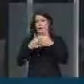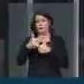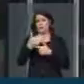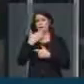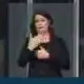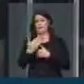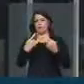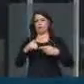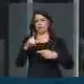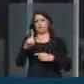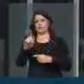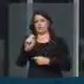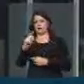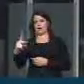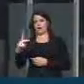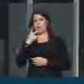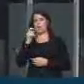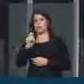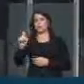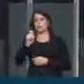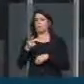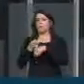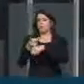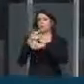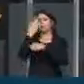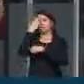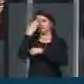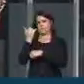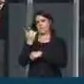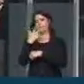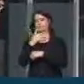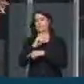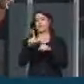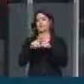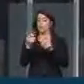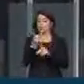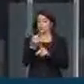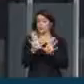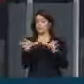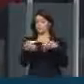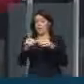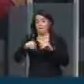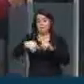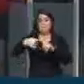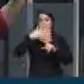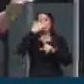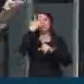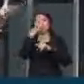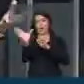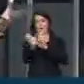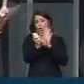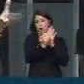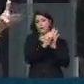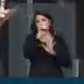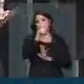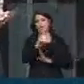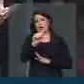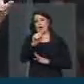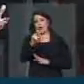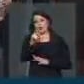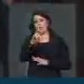Música, o GAP, a Associação Procure Saber, e esses dois reúnem os maiores arrecadadores de direito autoral